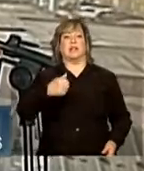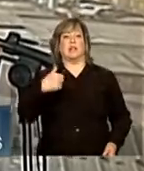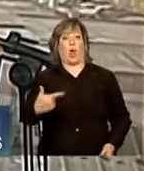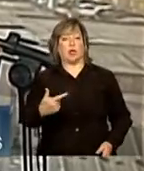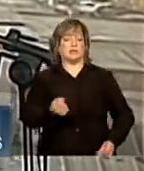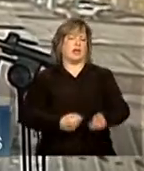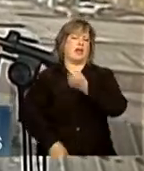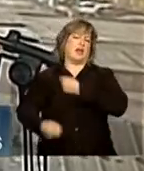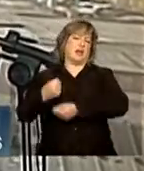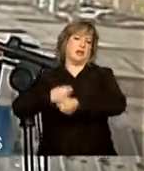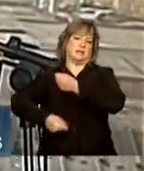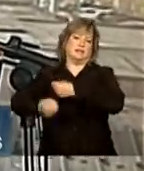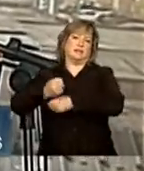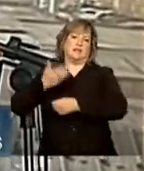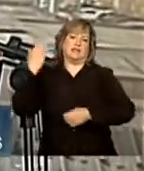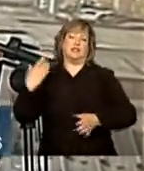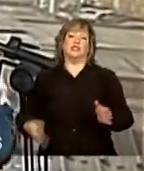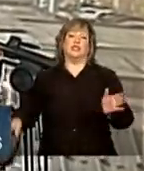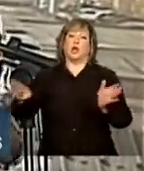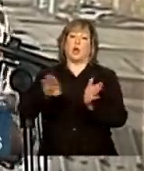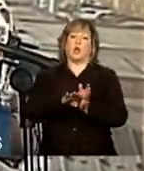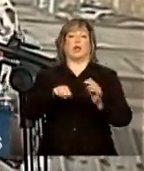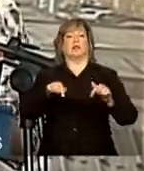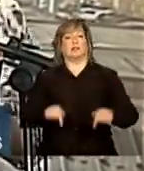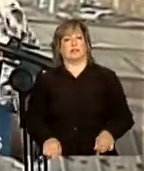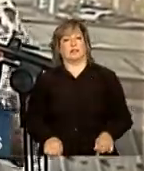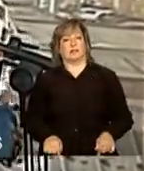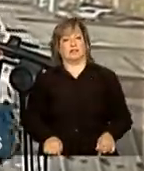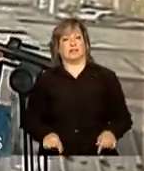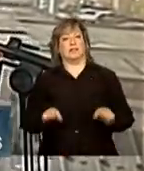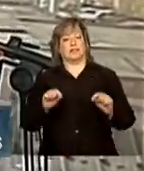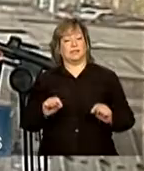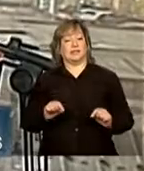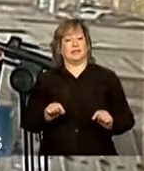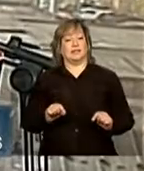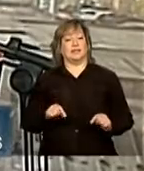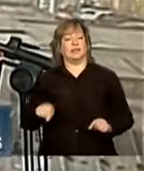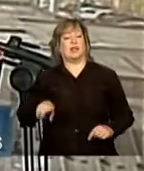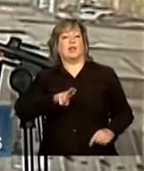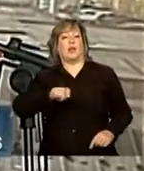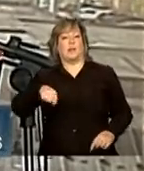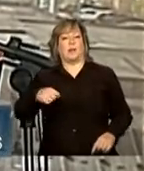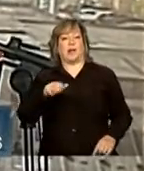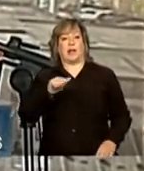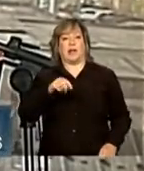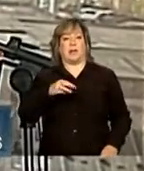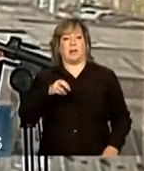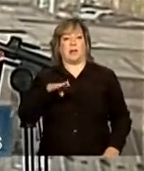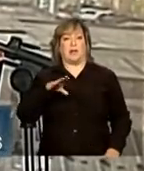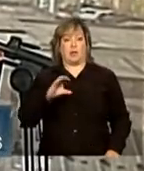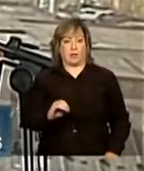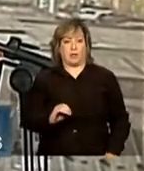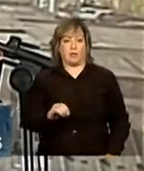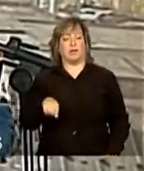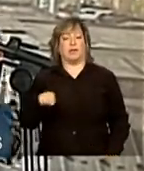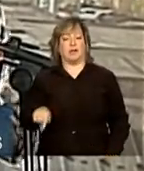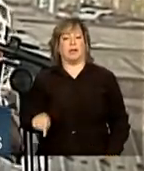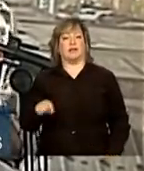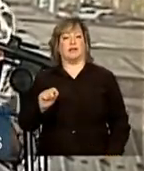anos atrás, chegou aqui aquele chamado Américo Vespúcio,